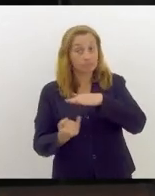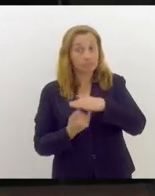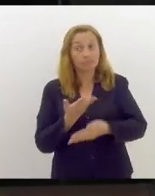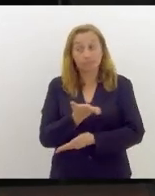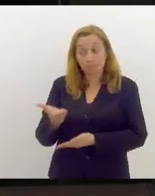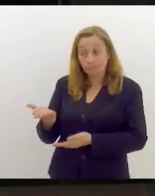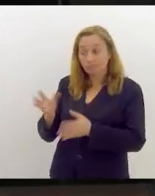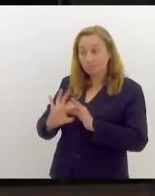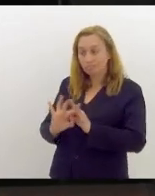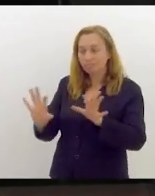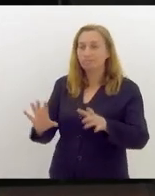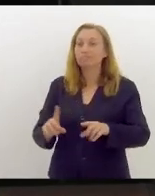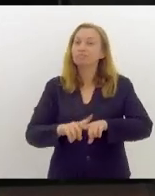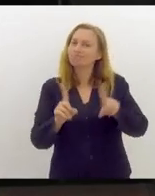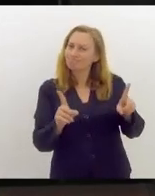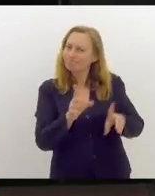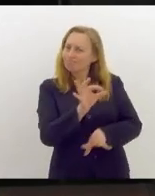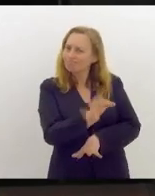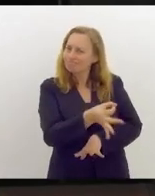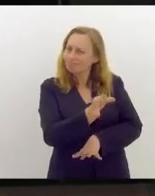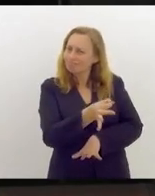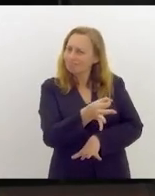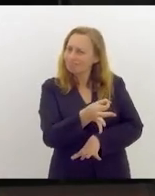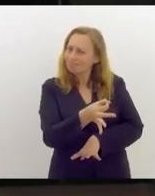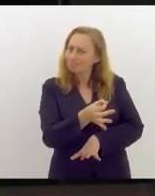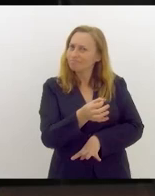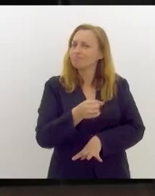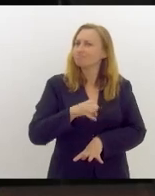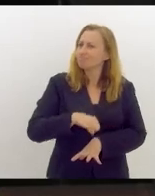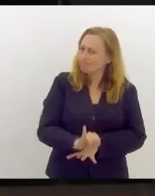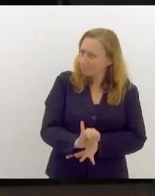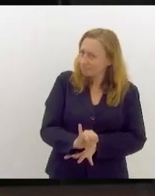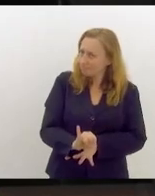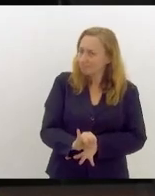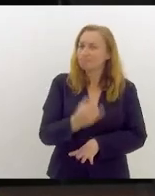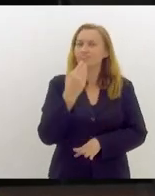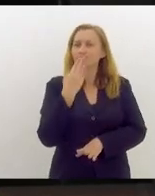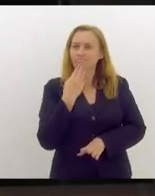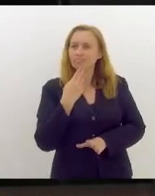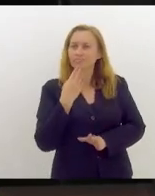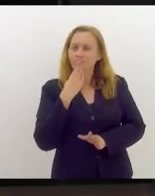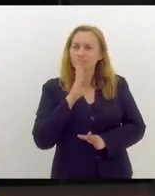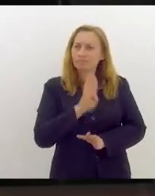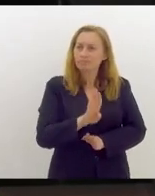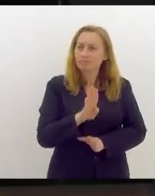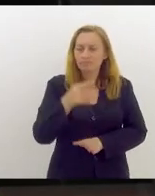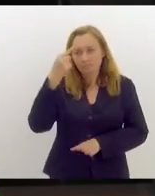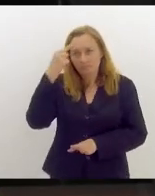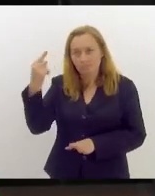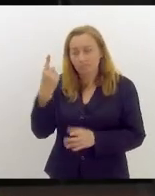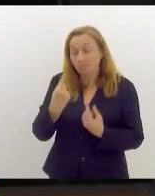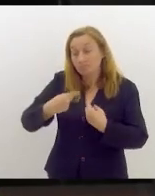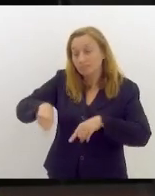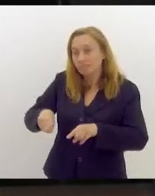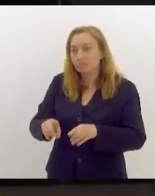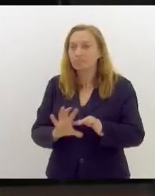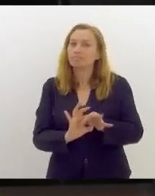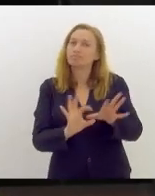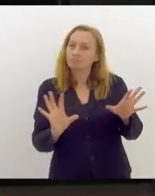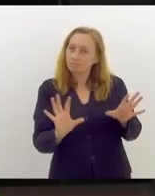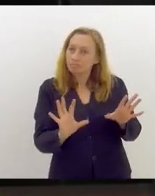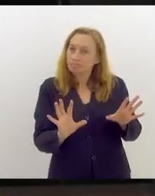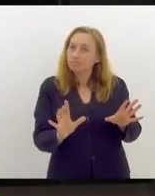têm autonomia mas é evidente que se comprometem com a lógica antes democrática